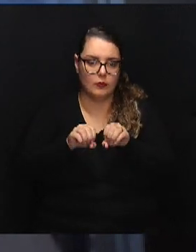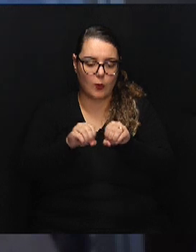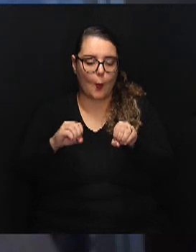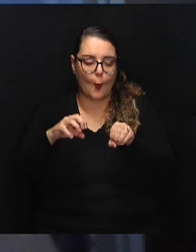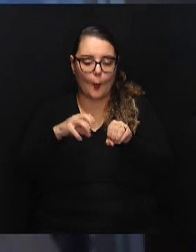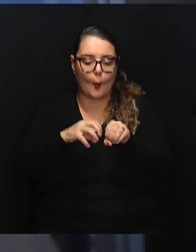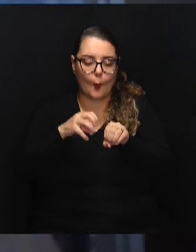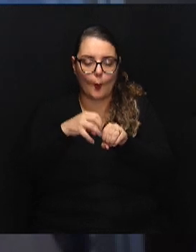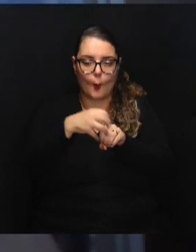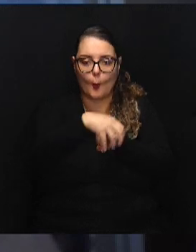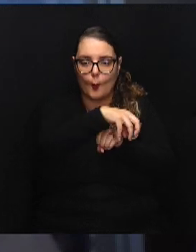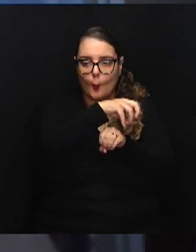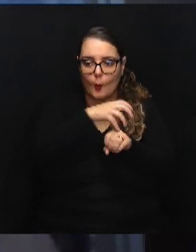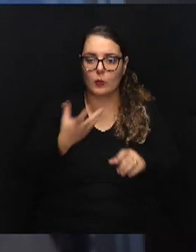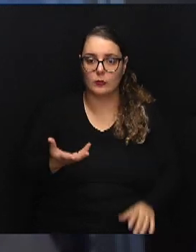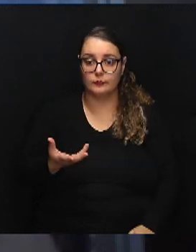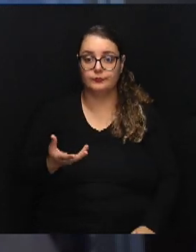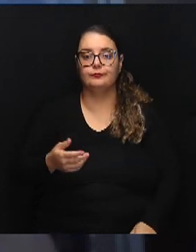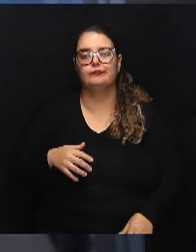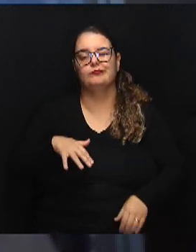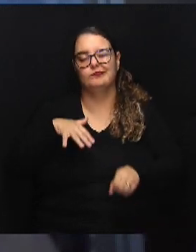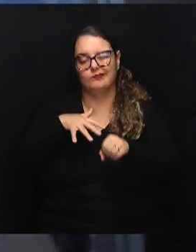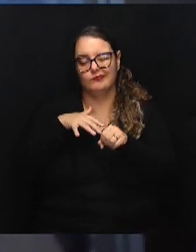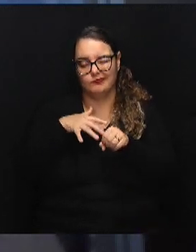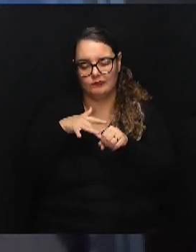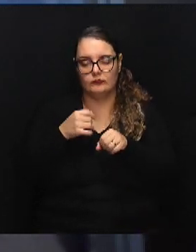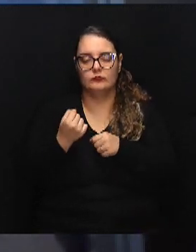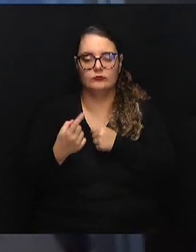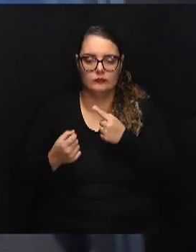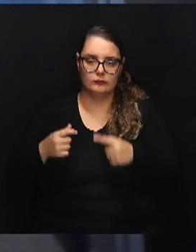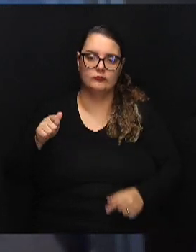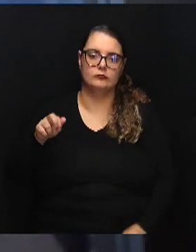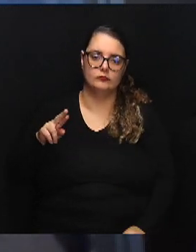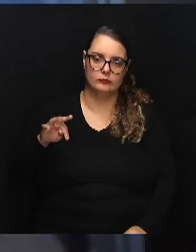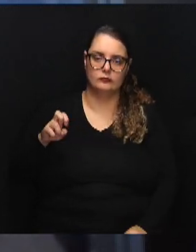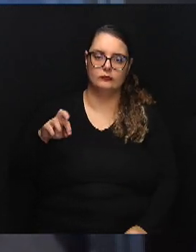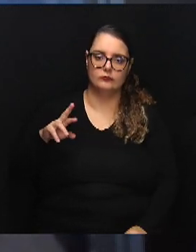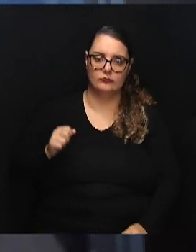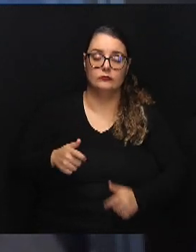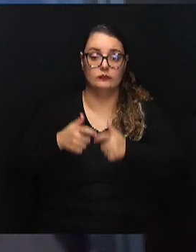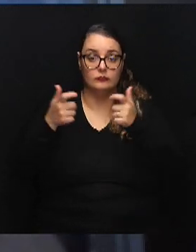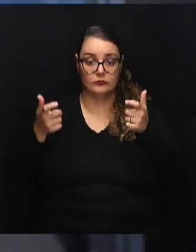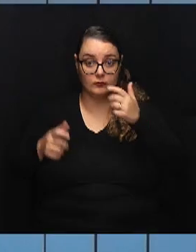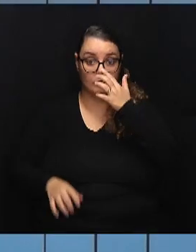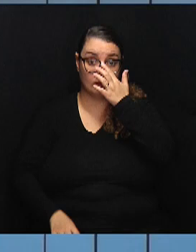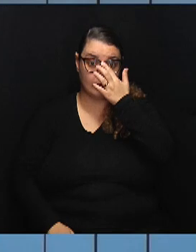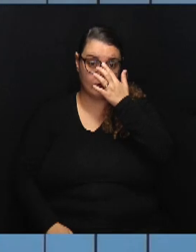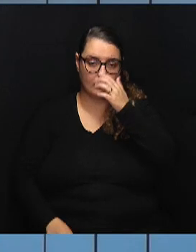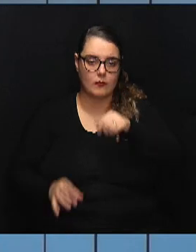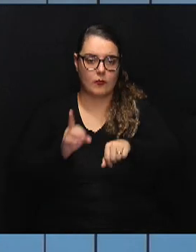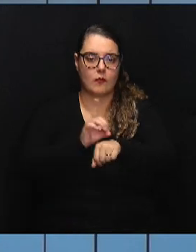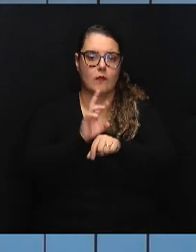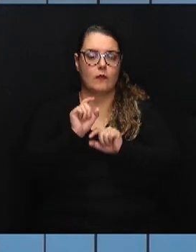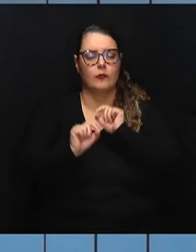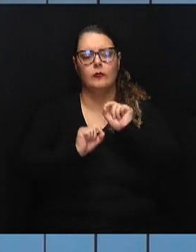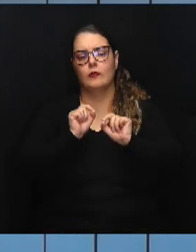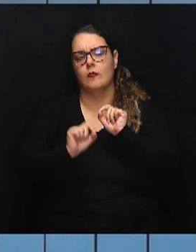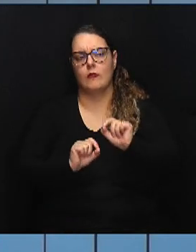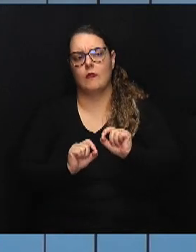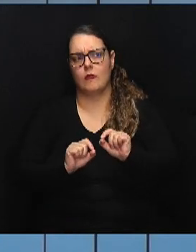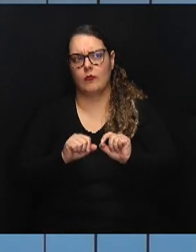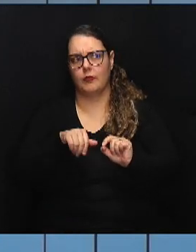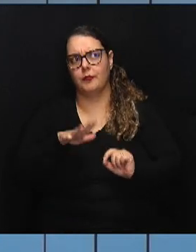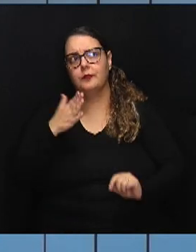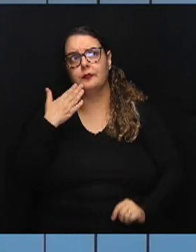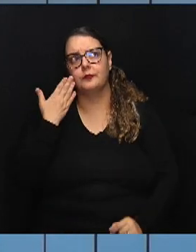a possibilidade de um entupimento numa dessas artérias seja maior. Doutor, e quem está mais vulnerável a